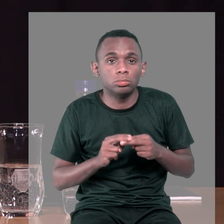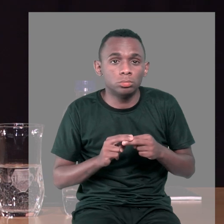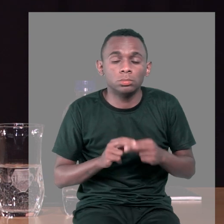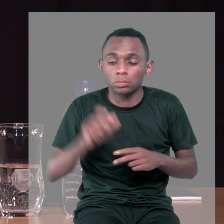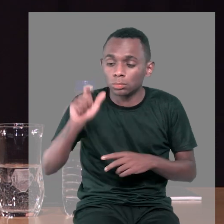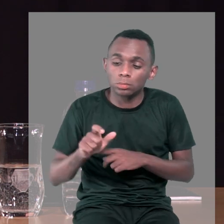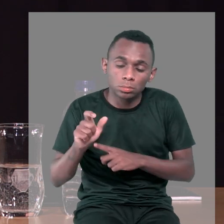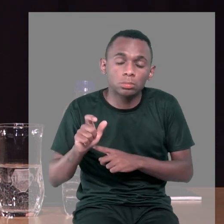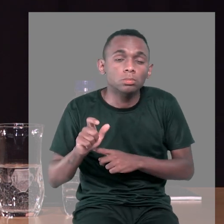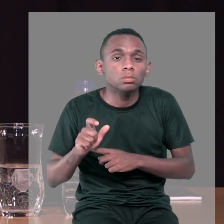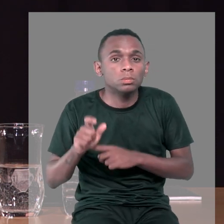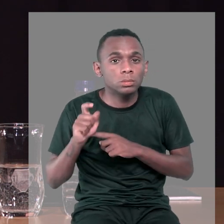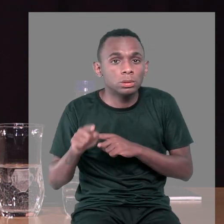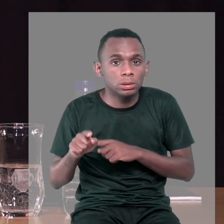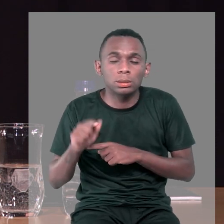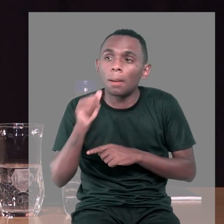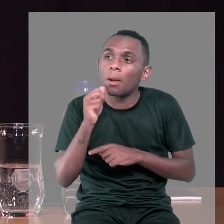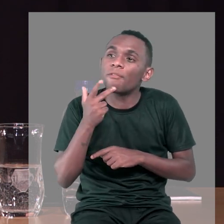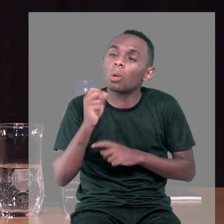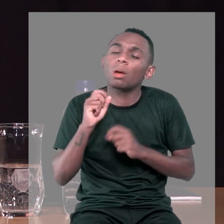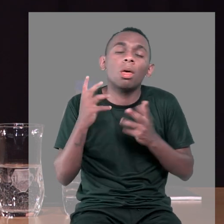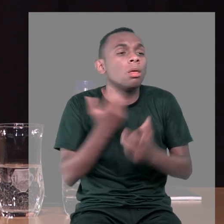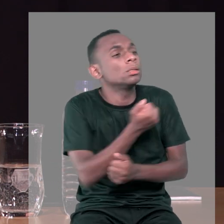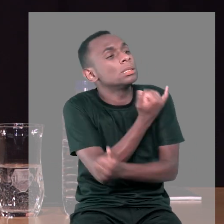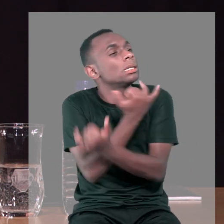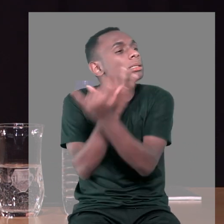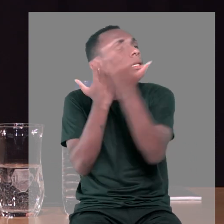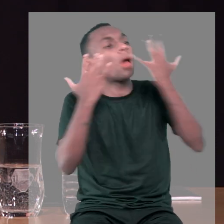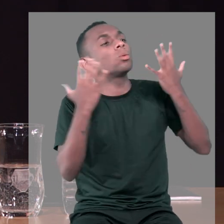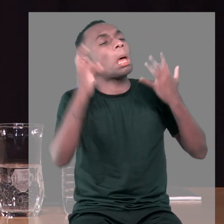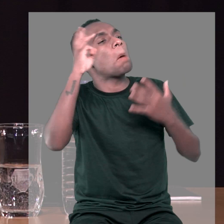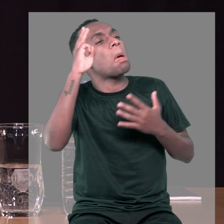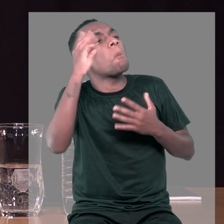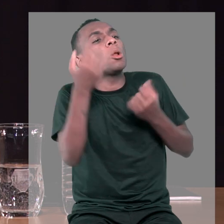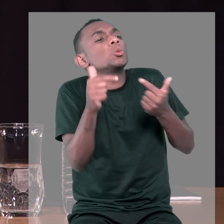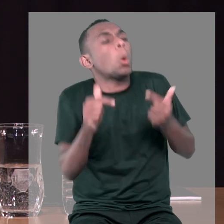um fenômeno de massa também. O esquecimento pode ser um